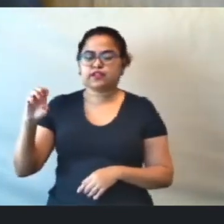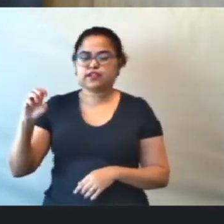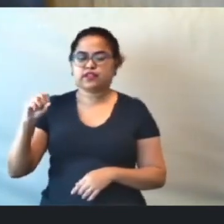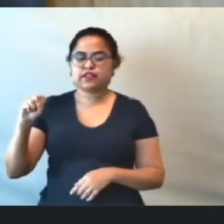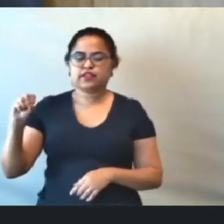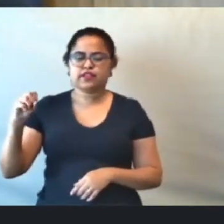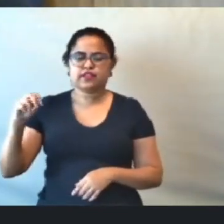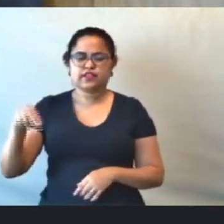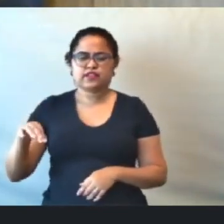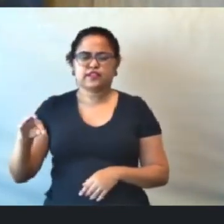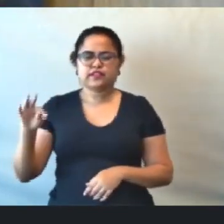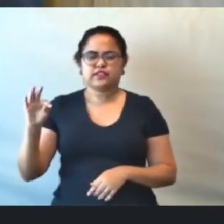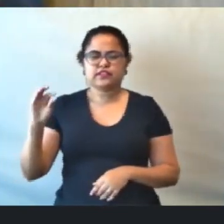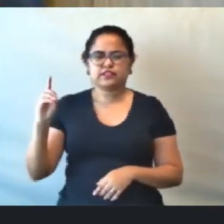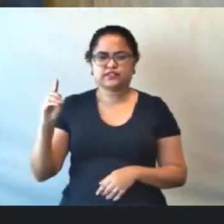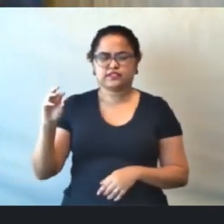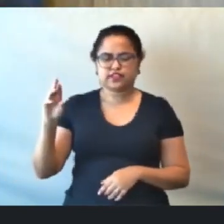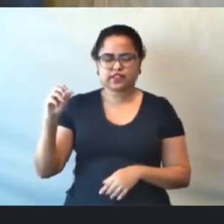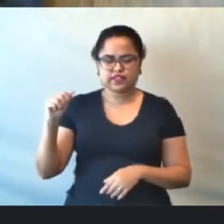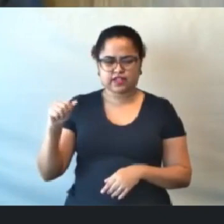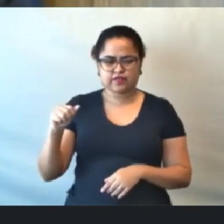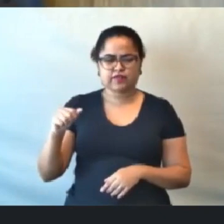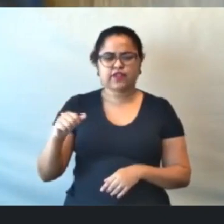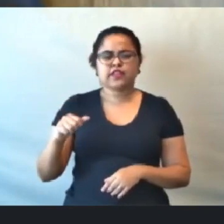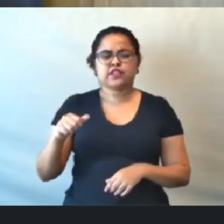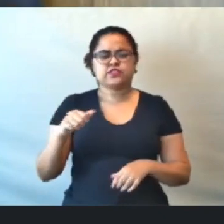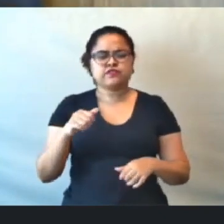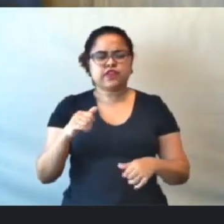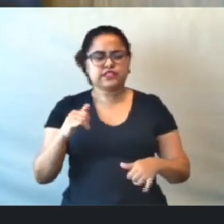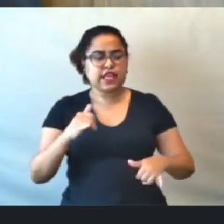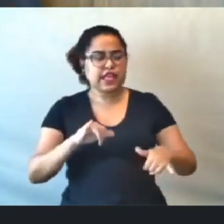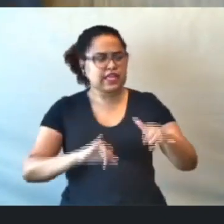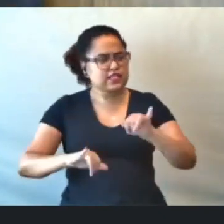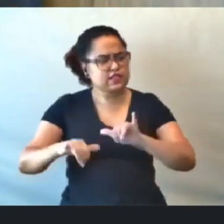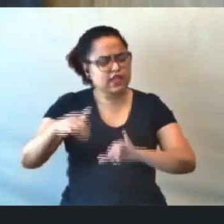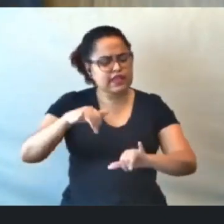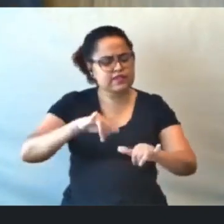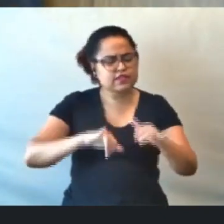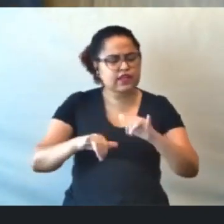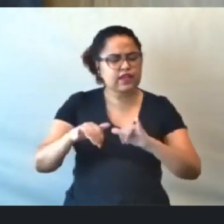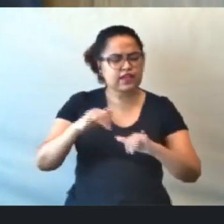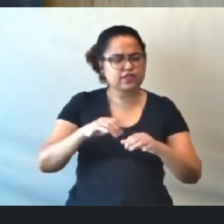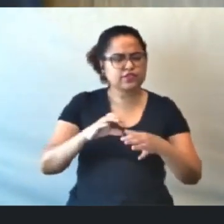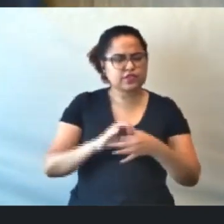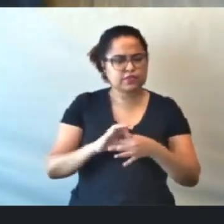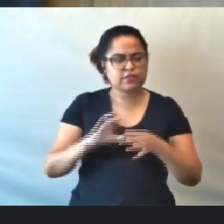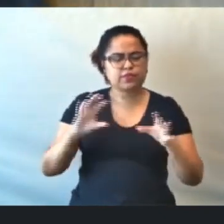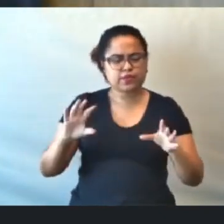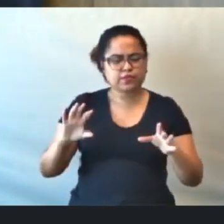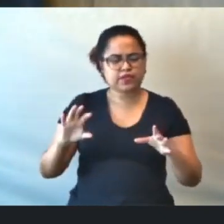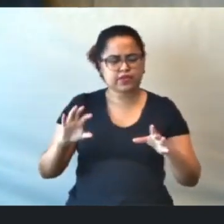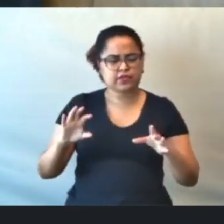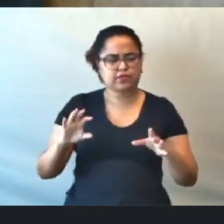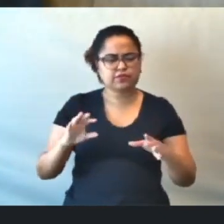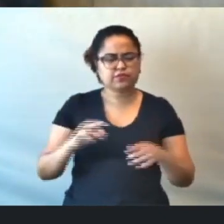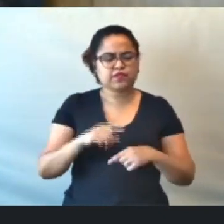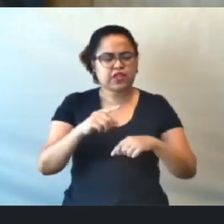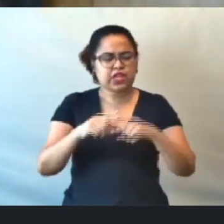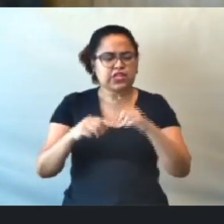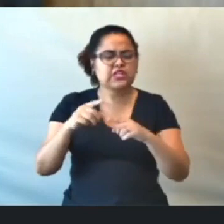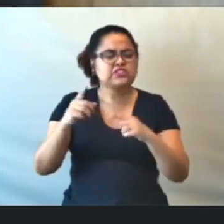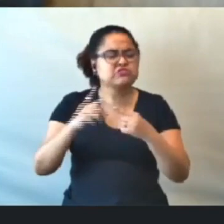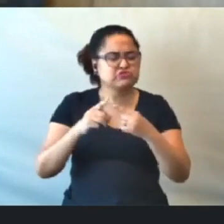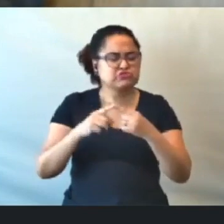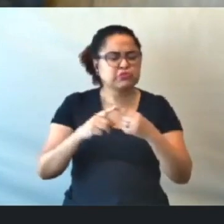que permitam fazer uma análise desse tipo. Mas a nossa avaliação, isso